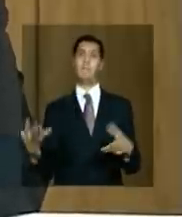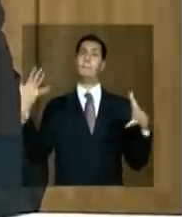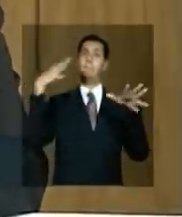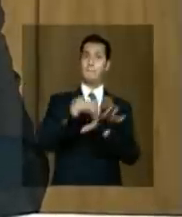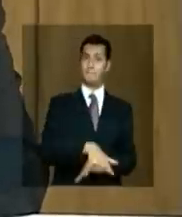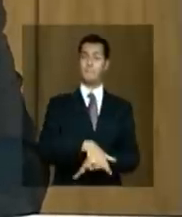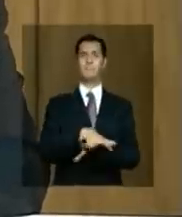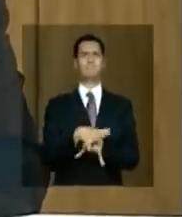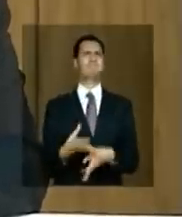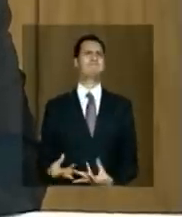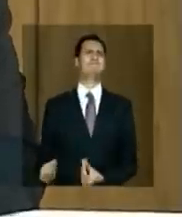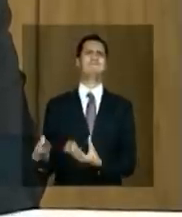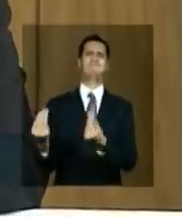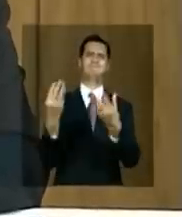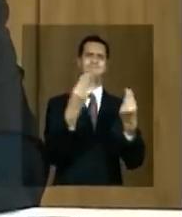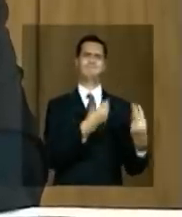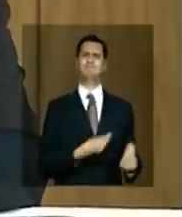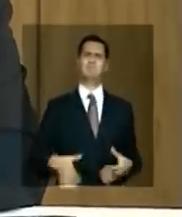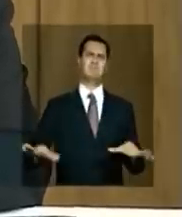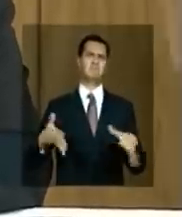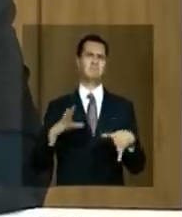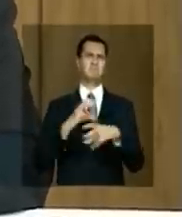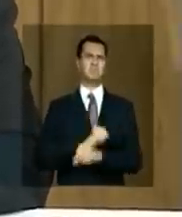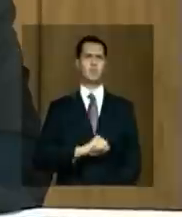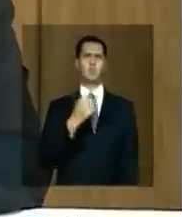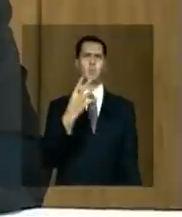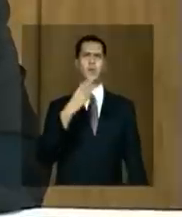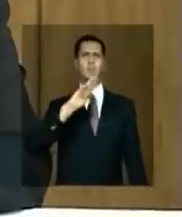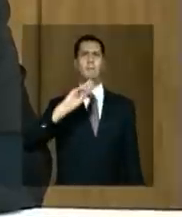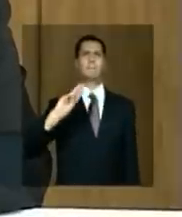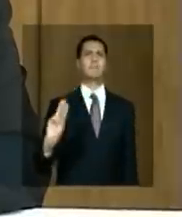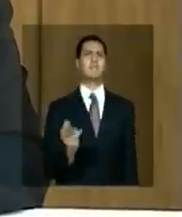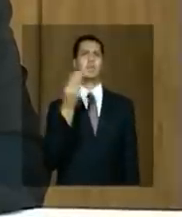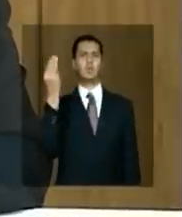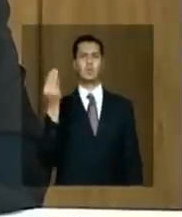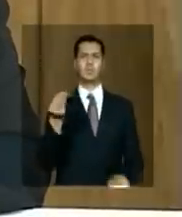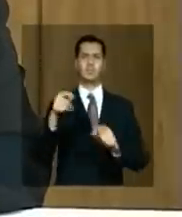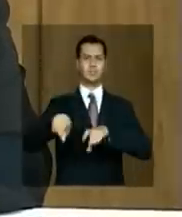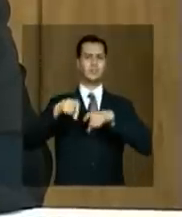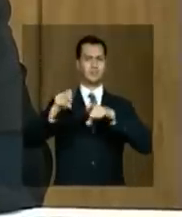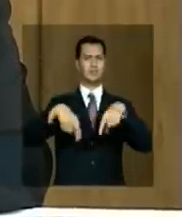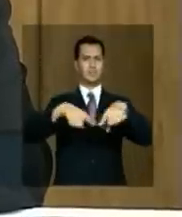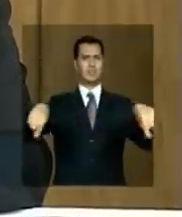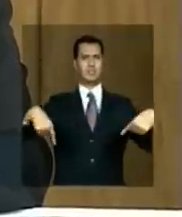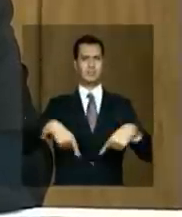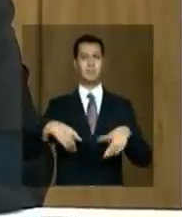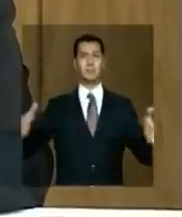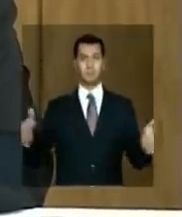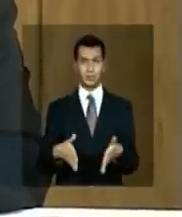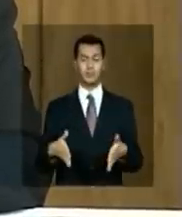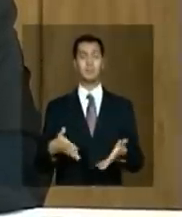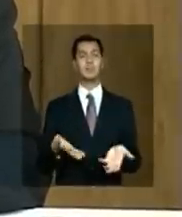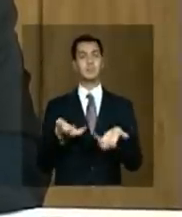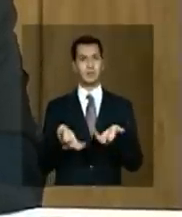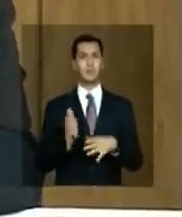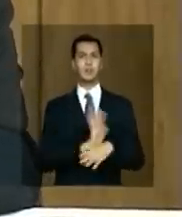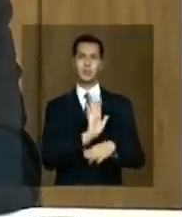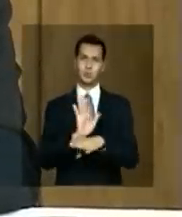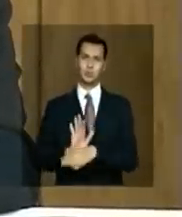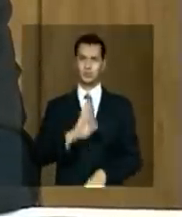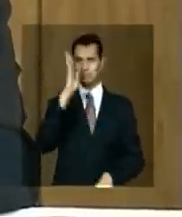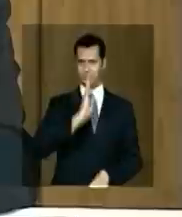milhões mais de 4 milhões de pequenos proprietários rurais né no desenvolvimento Nacional do